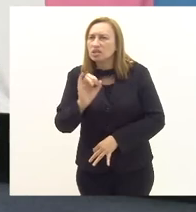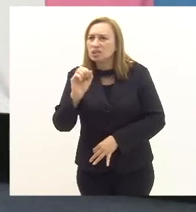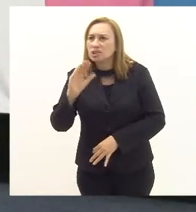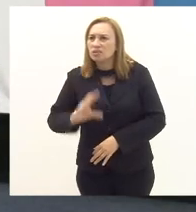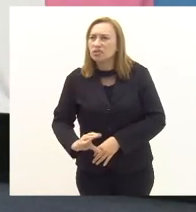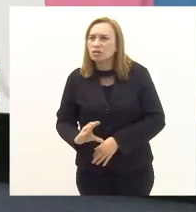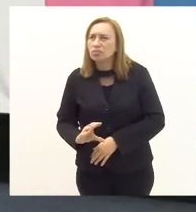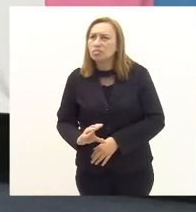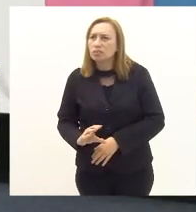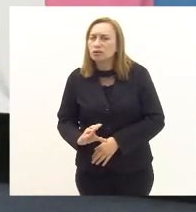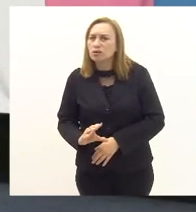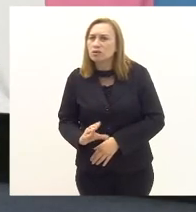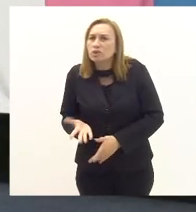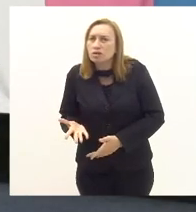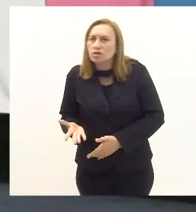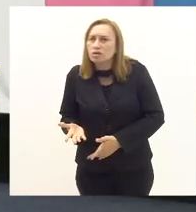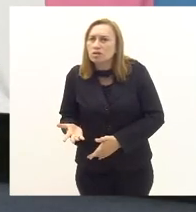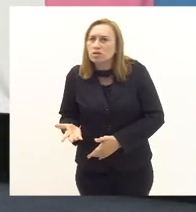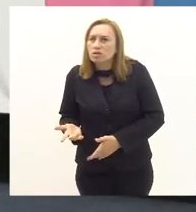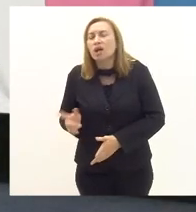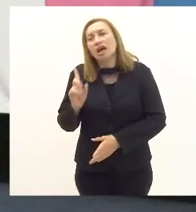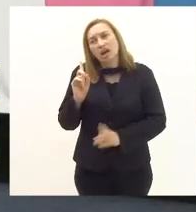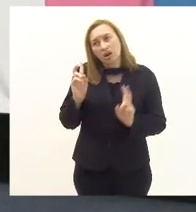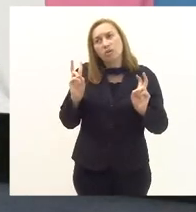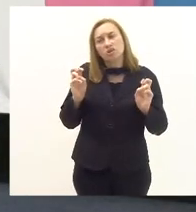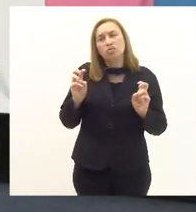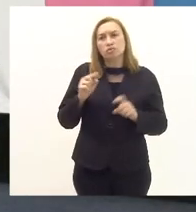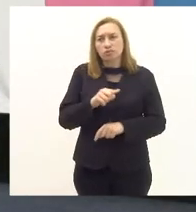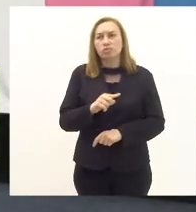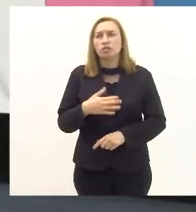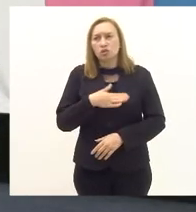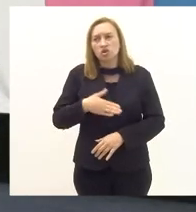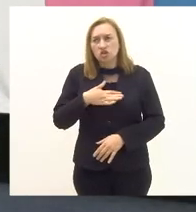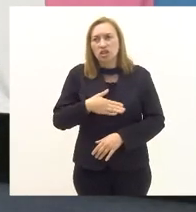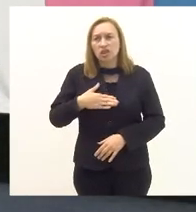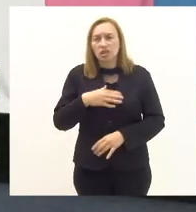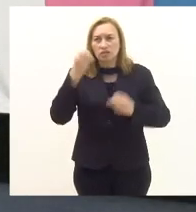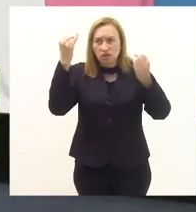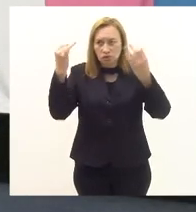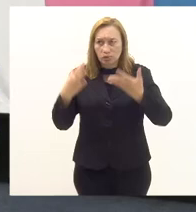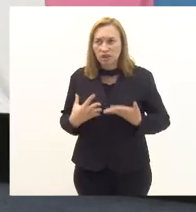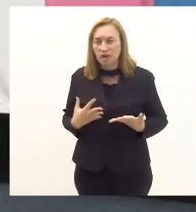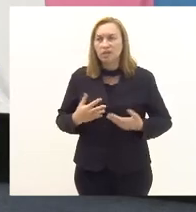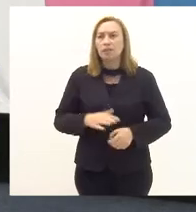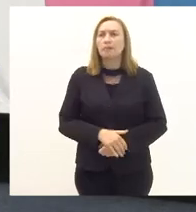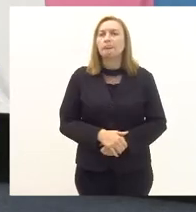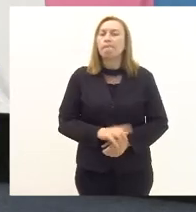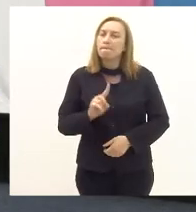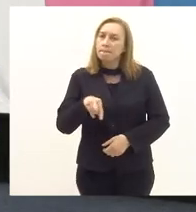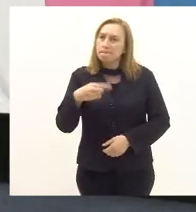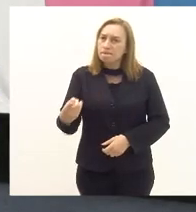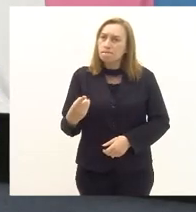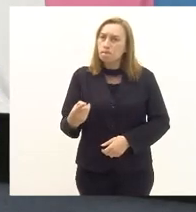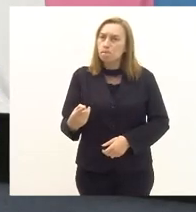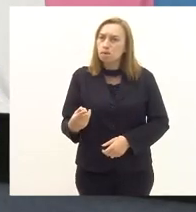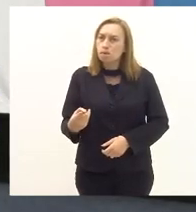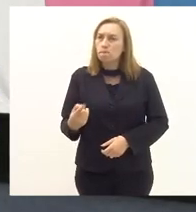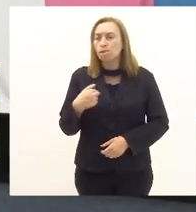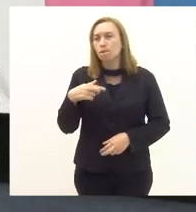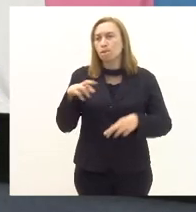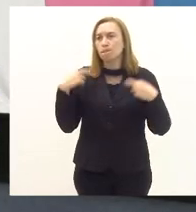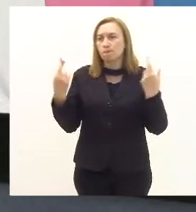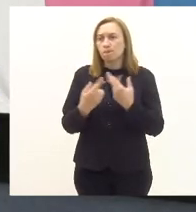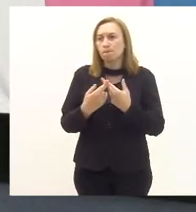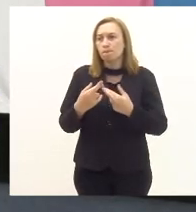isso. Então, ele... E essa é uma questão que eu gostaria que fosse esclarecida. Né? A outra é a seguinte... Mas eu vou ter uma reunião com a